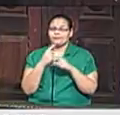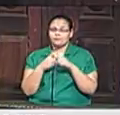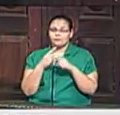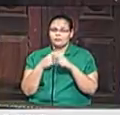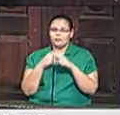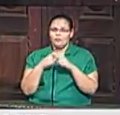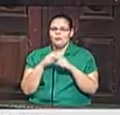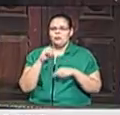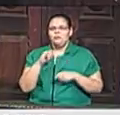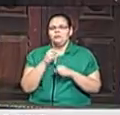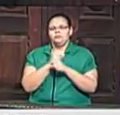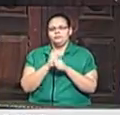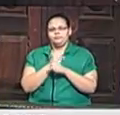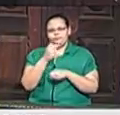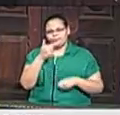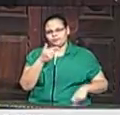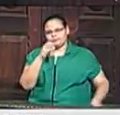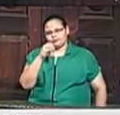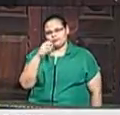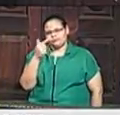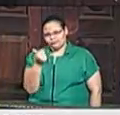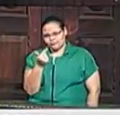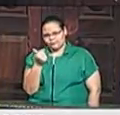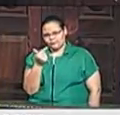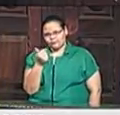em 2012